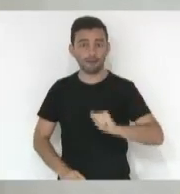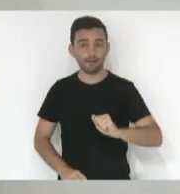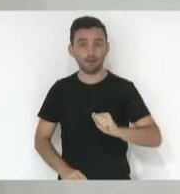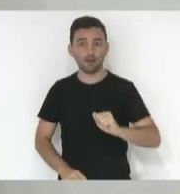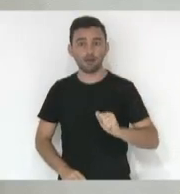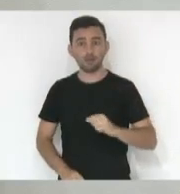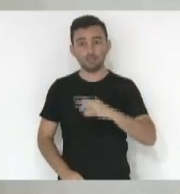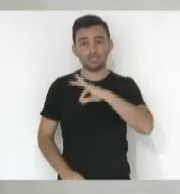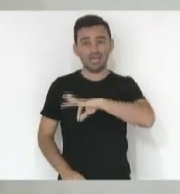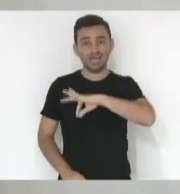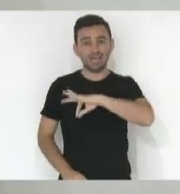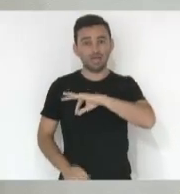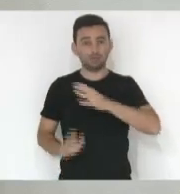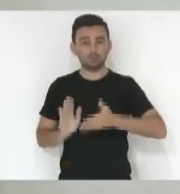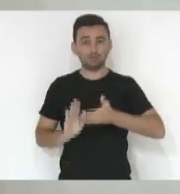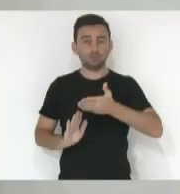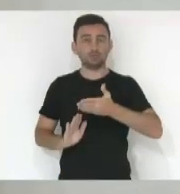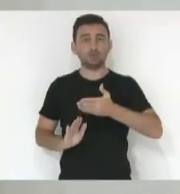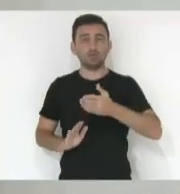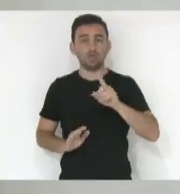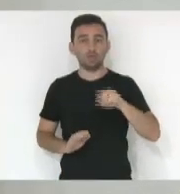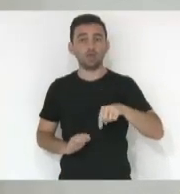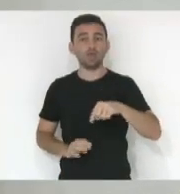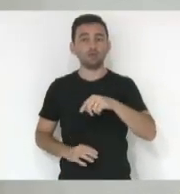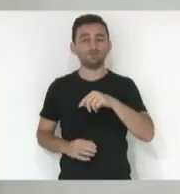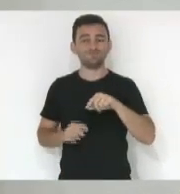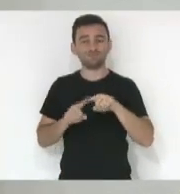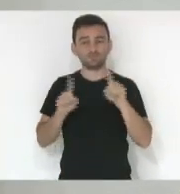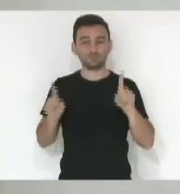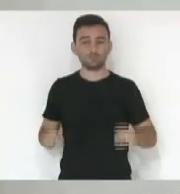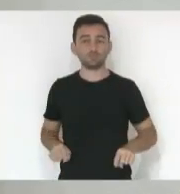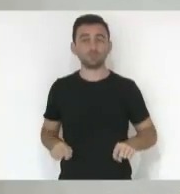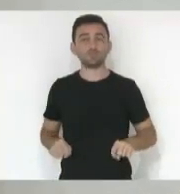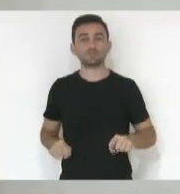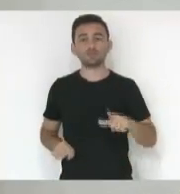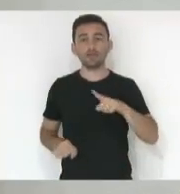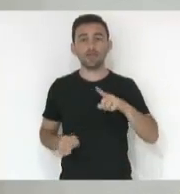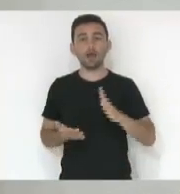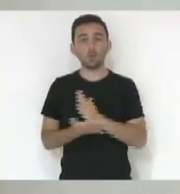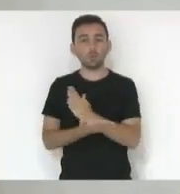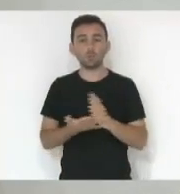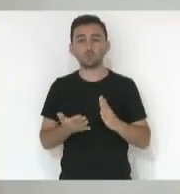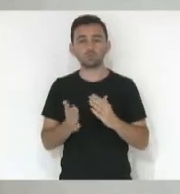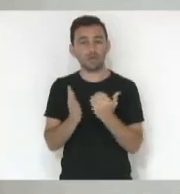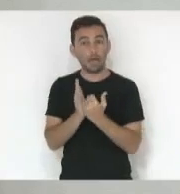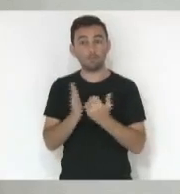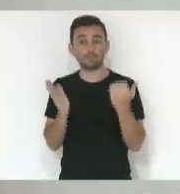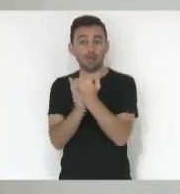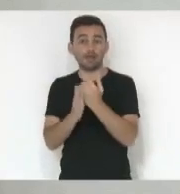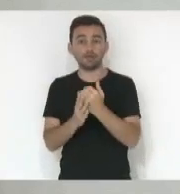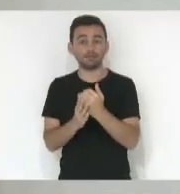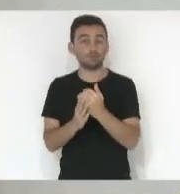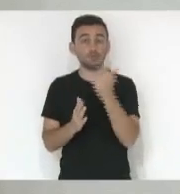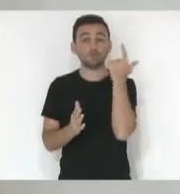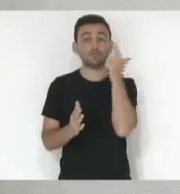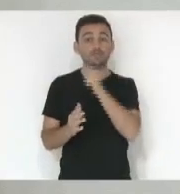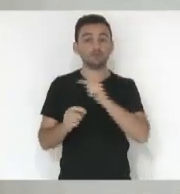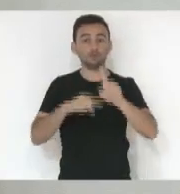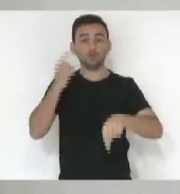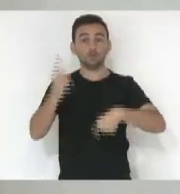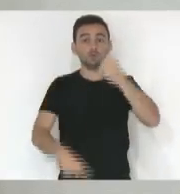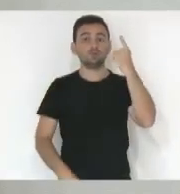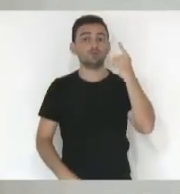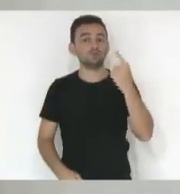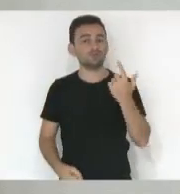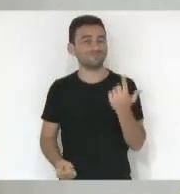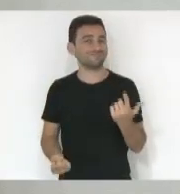que inclusive recebem promoção ao se aposentar, recebem um benefício a mais ao se aposentar, se aposentam,